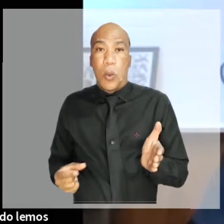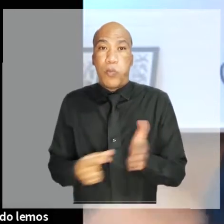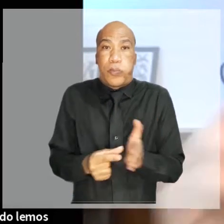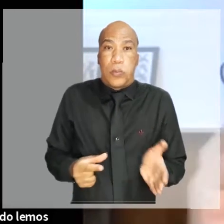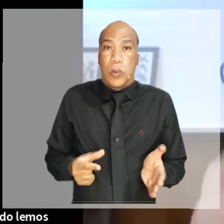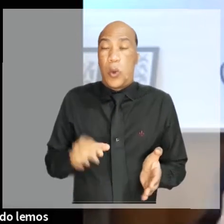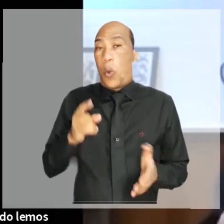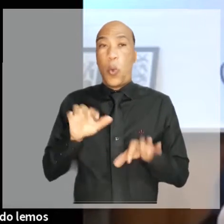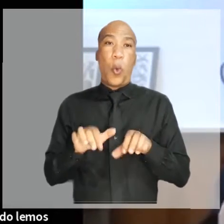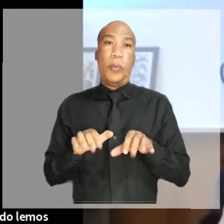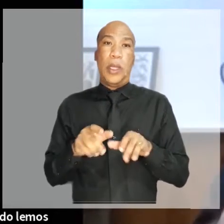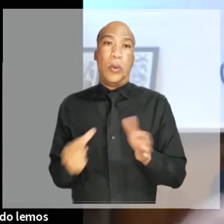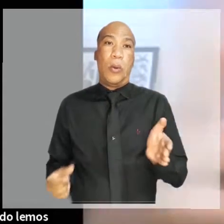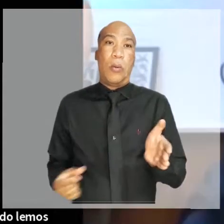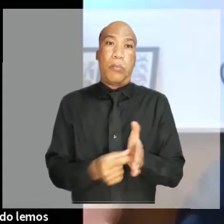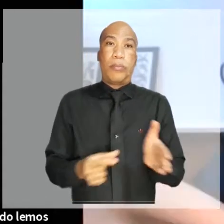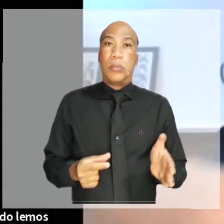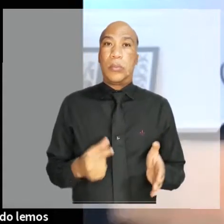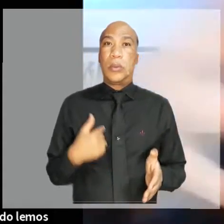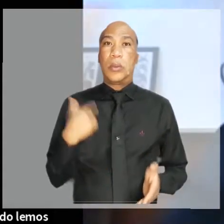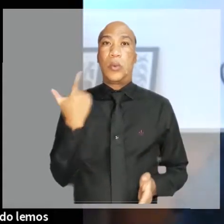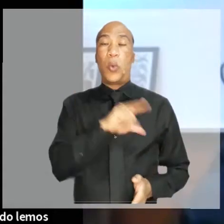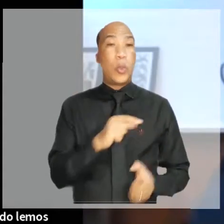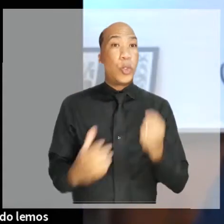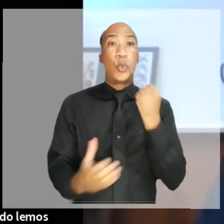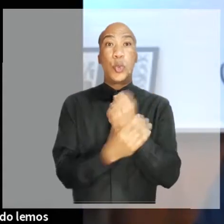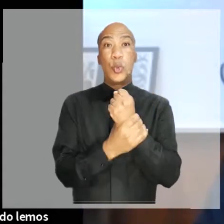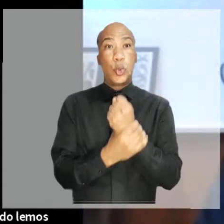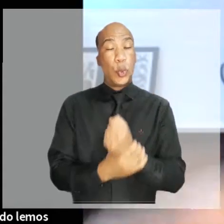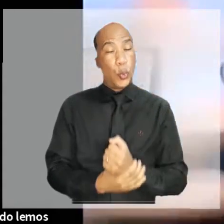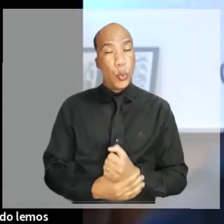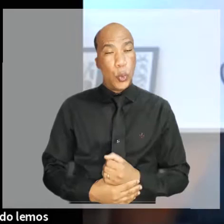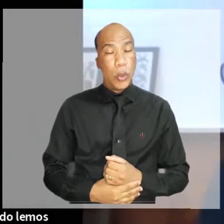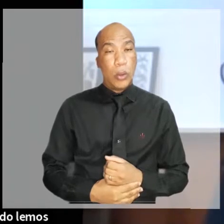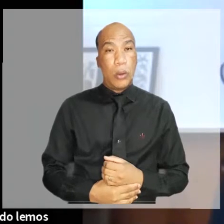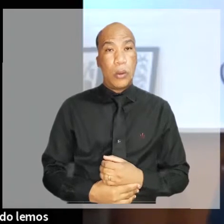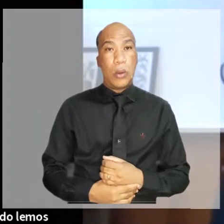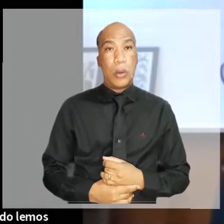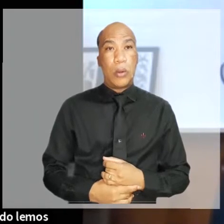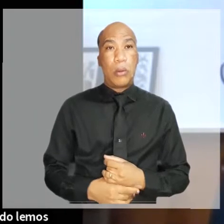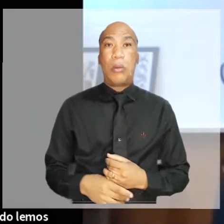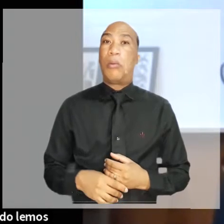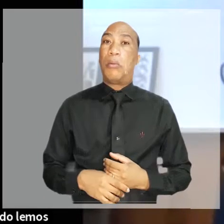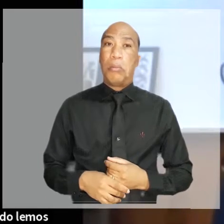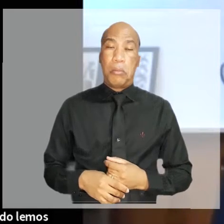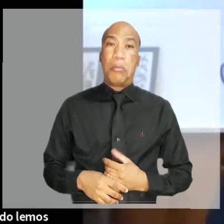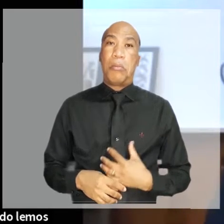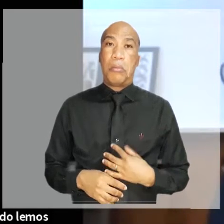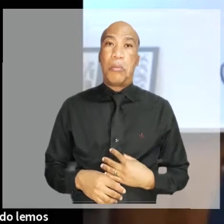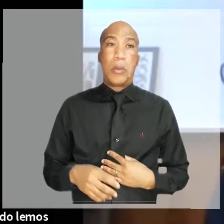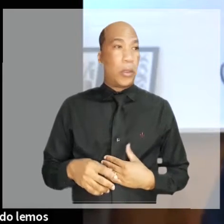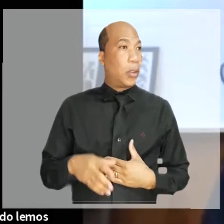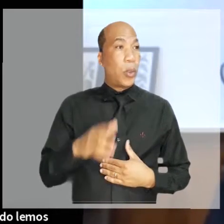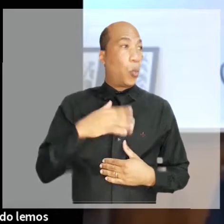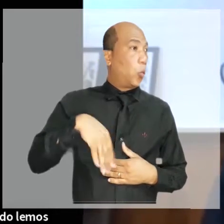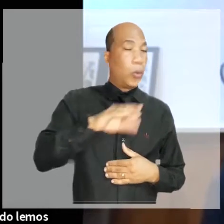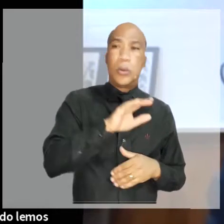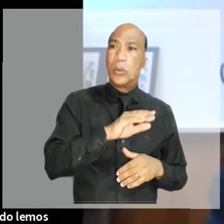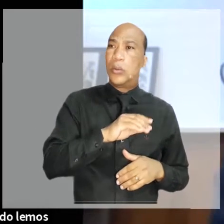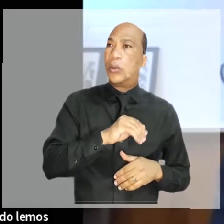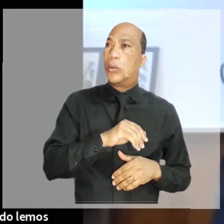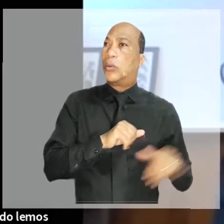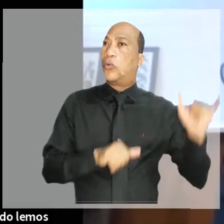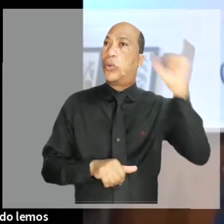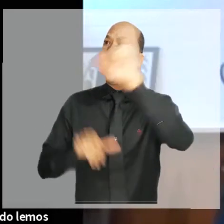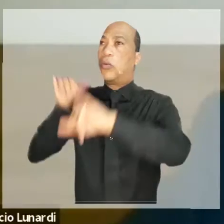aquilo, com total segurança, né, é um sistema super seguro, inclusive as pessoas vão lá para entender como ele faz, e ficou